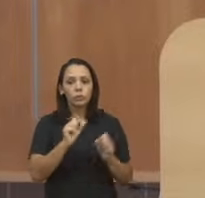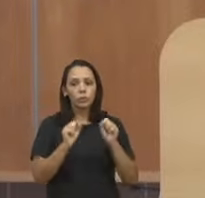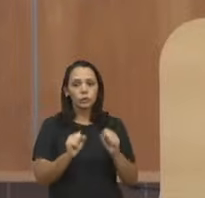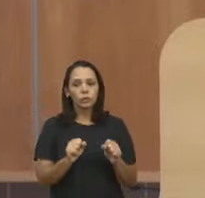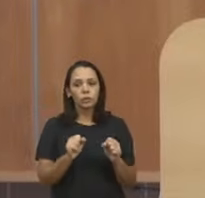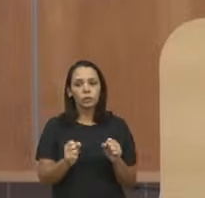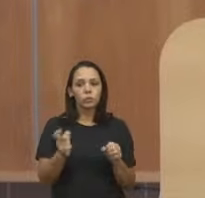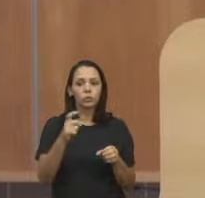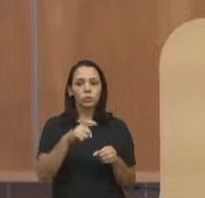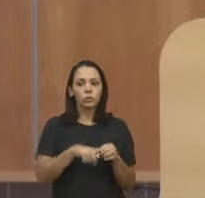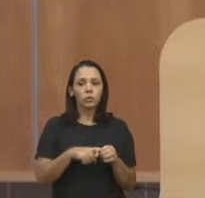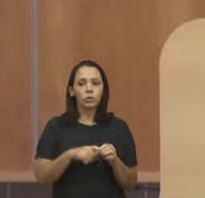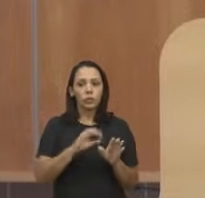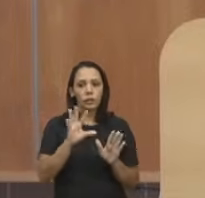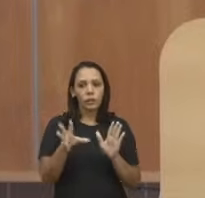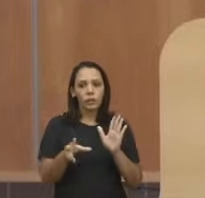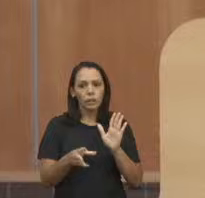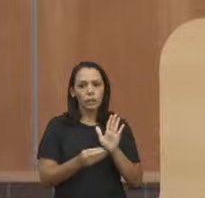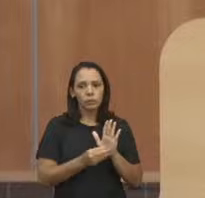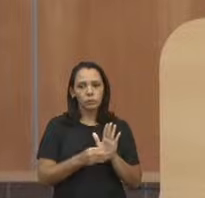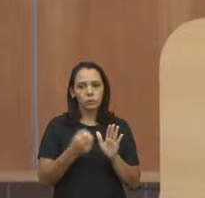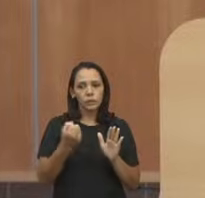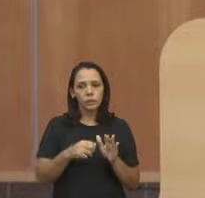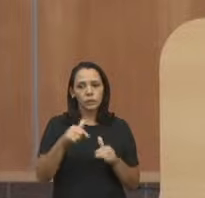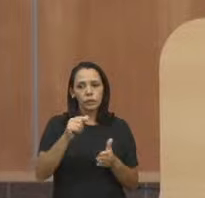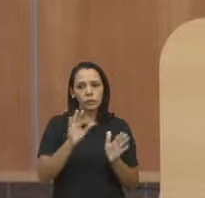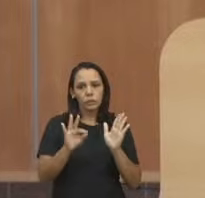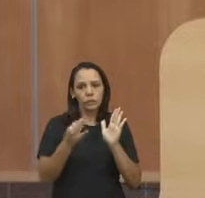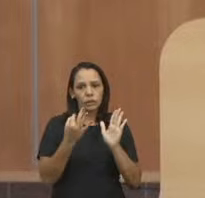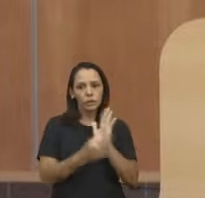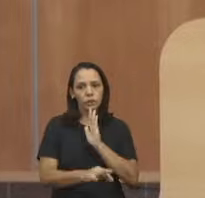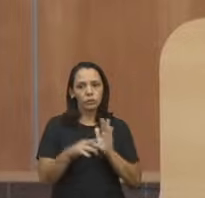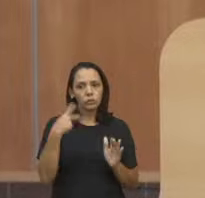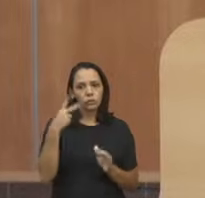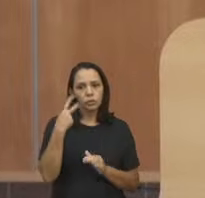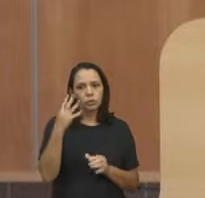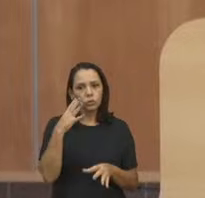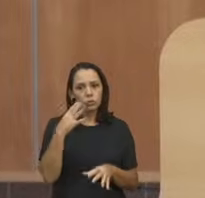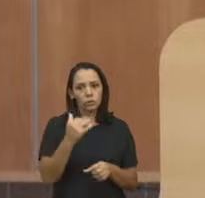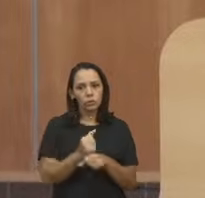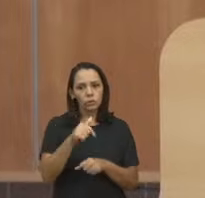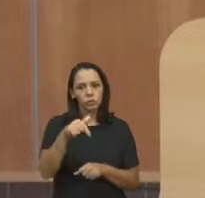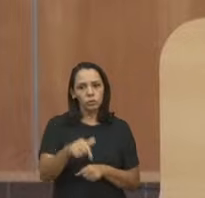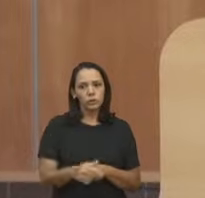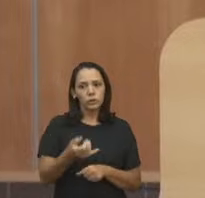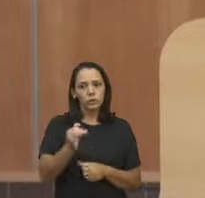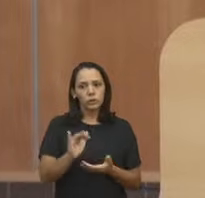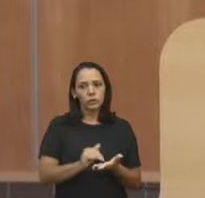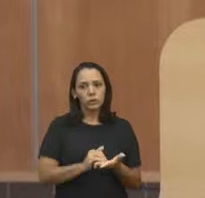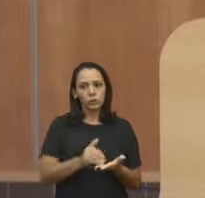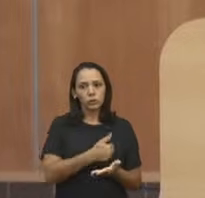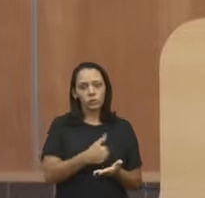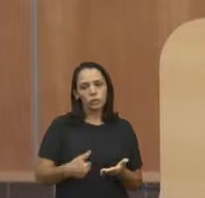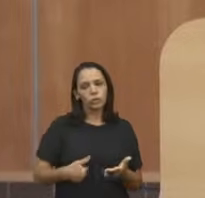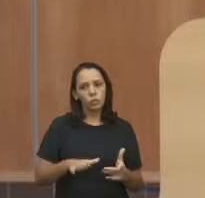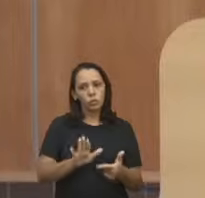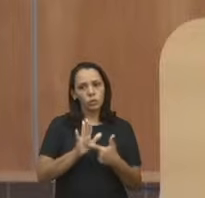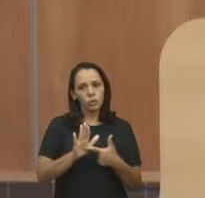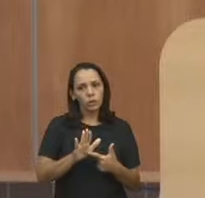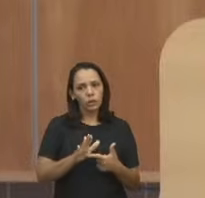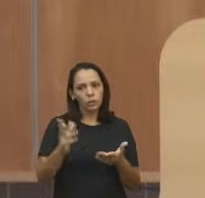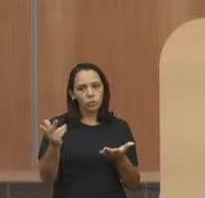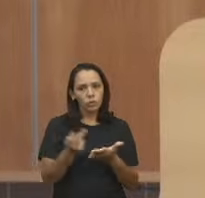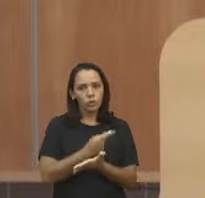retornar essas emendas que foram arquivadas. A gente precisa de 7 assinaturas de vereadores aqui. Se o Secretaria de Governo confirmar que foi um erro formal,